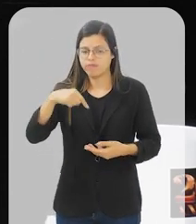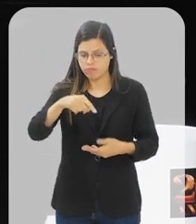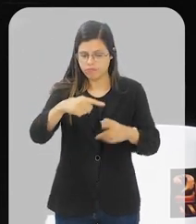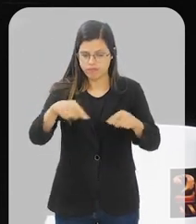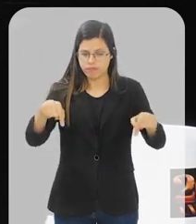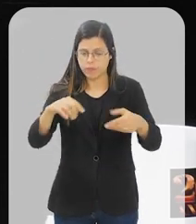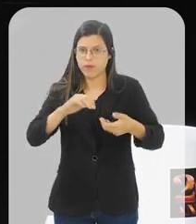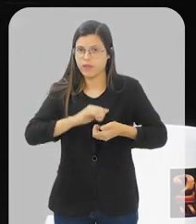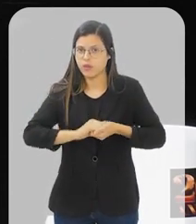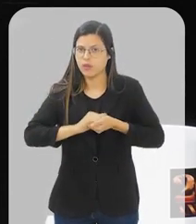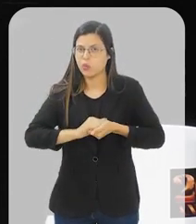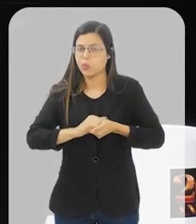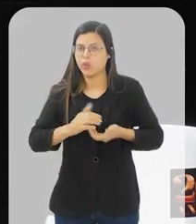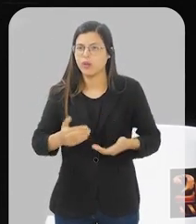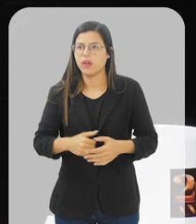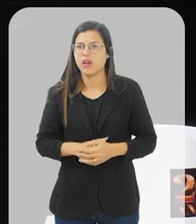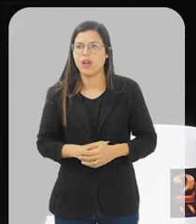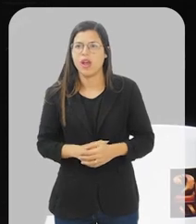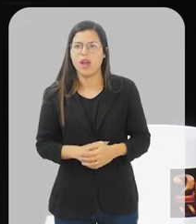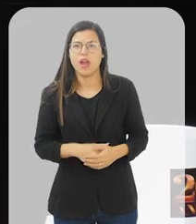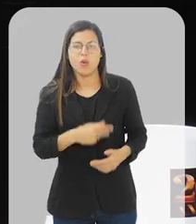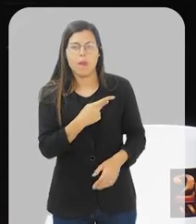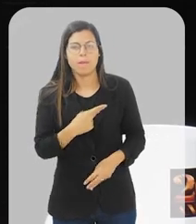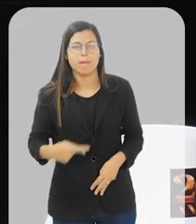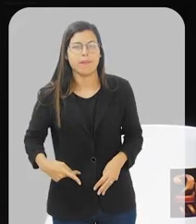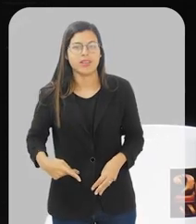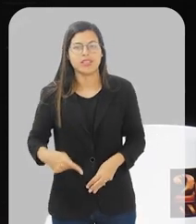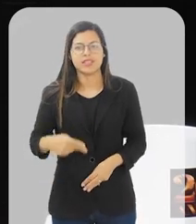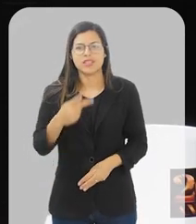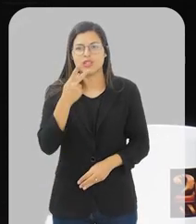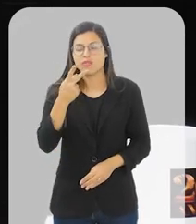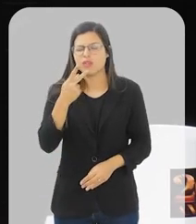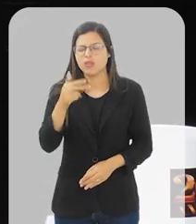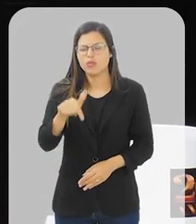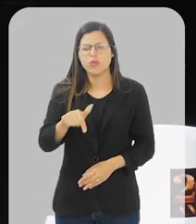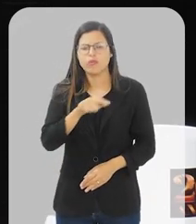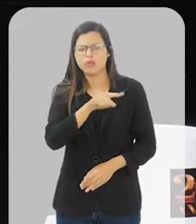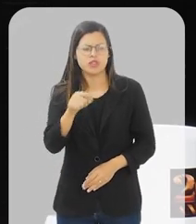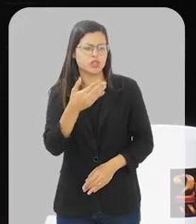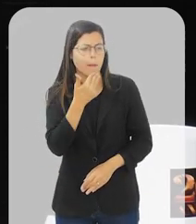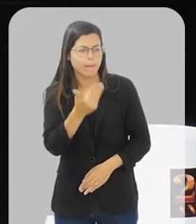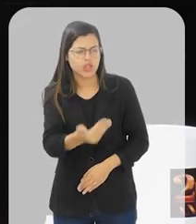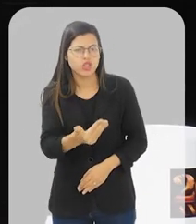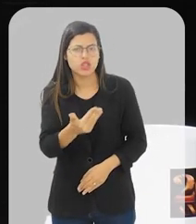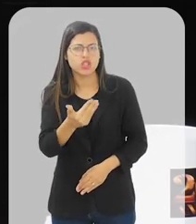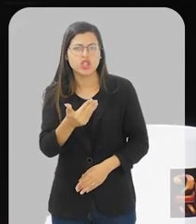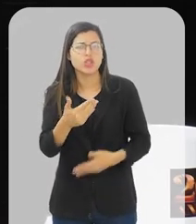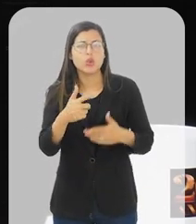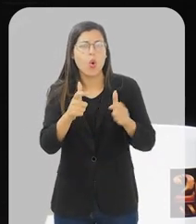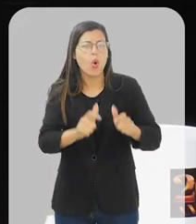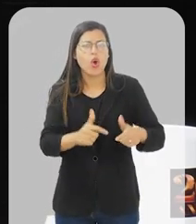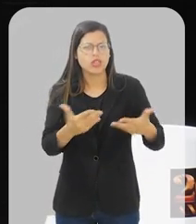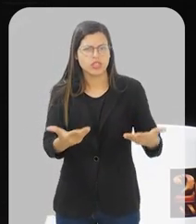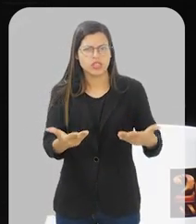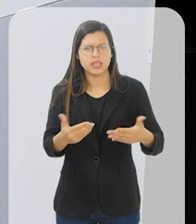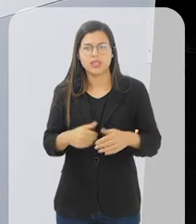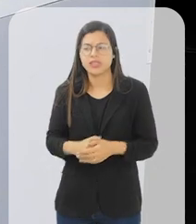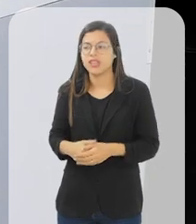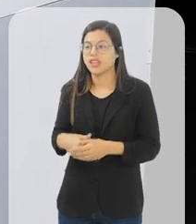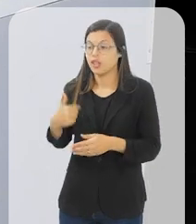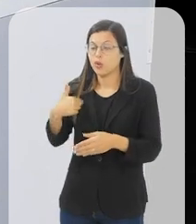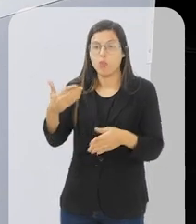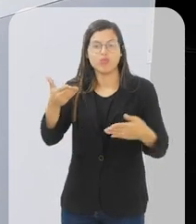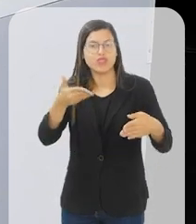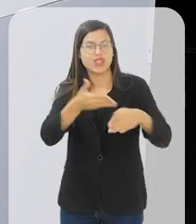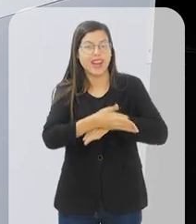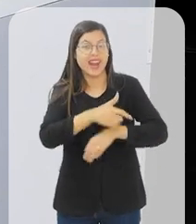assim, mas vocês estão pedindo o Pablo, cadê o Pablo? E eu cheguei, parecia que foi combinado, mas não foi. Eu cheguei na hora. Aí todo mundo começou a aplaudir,